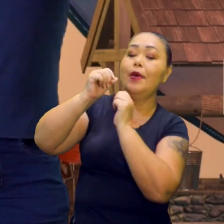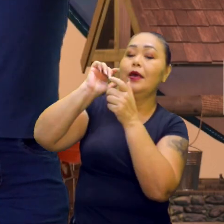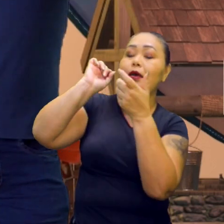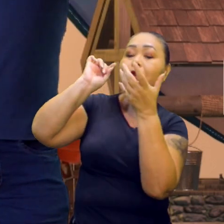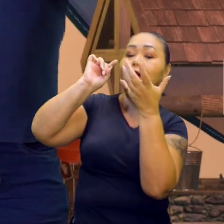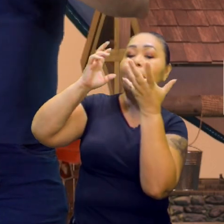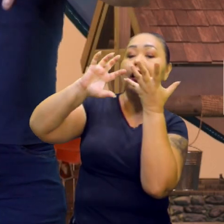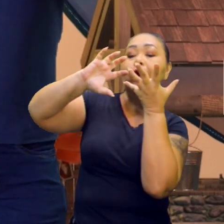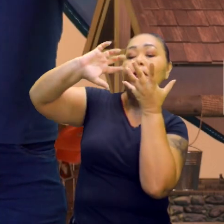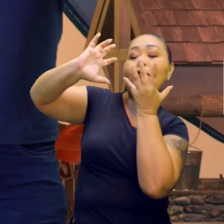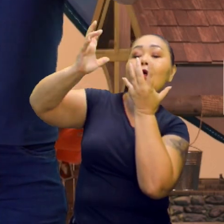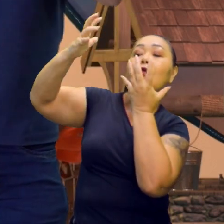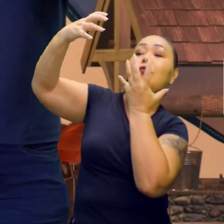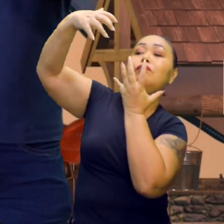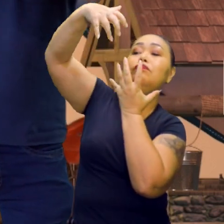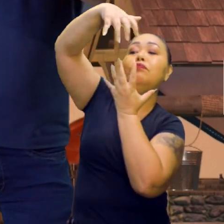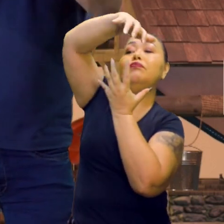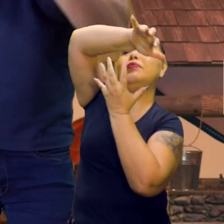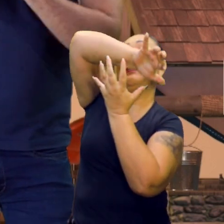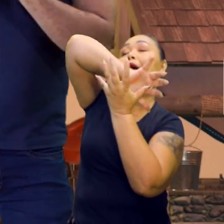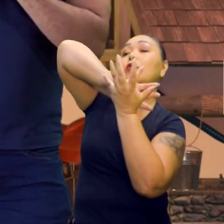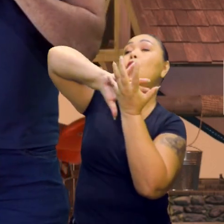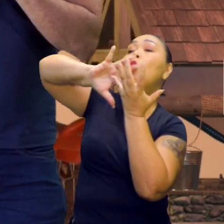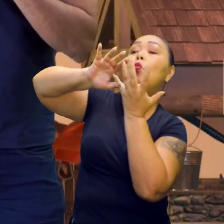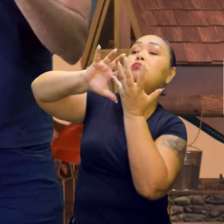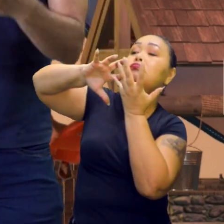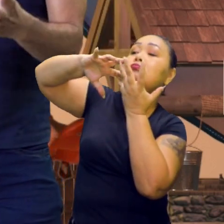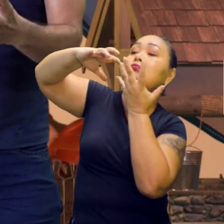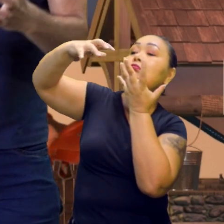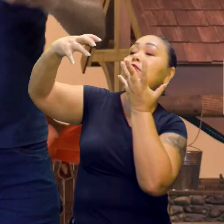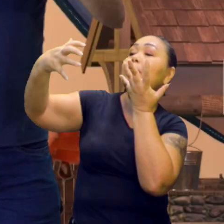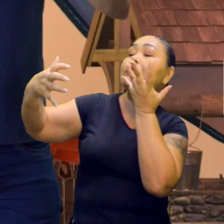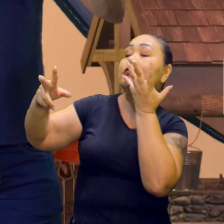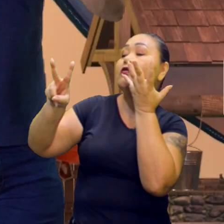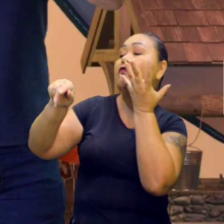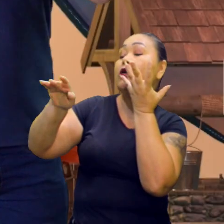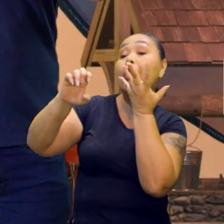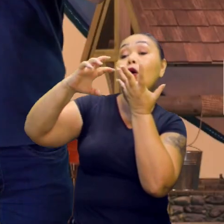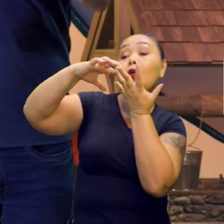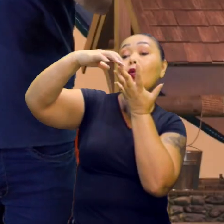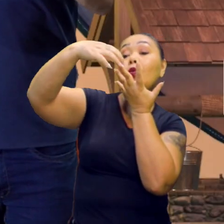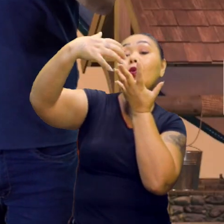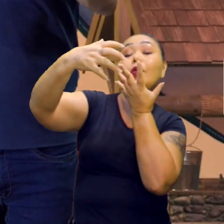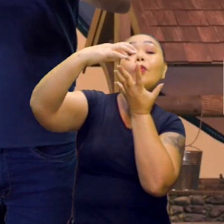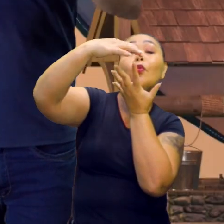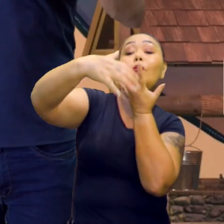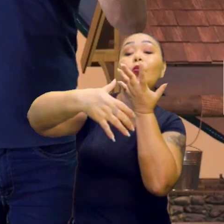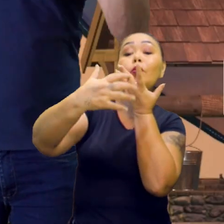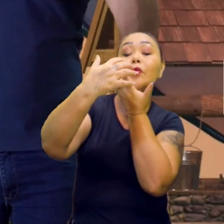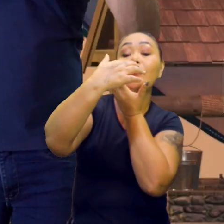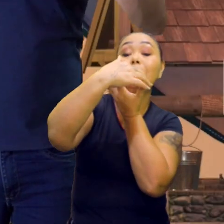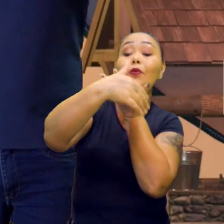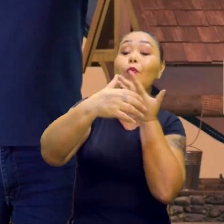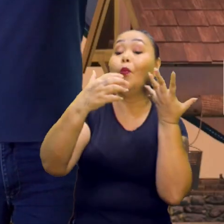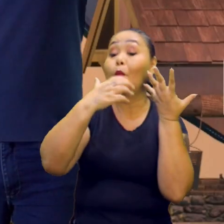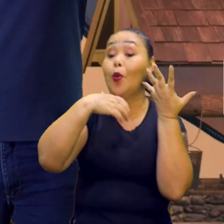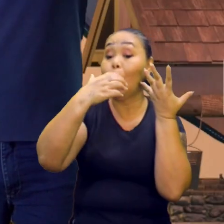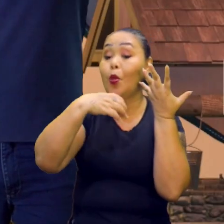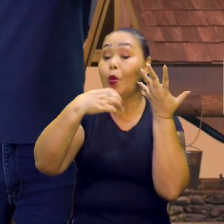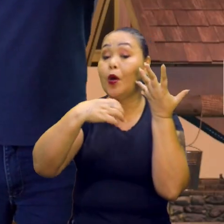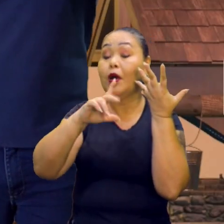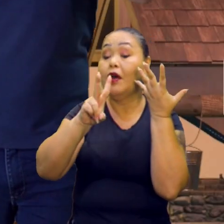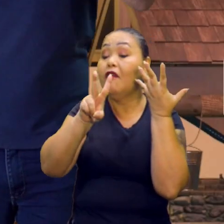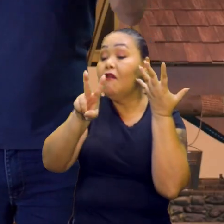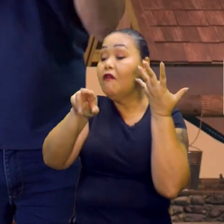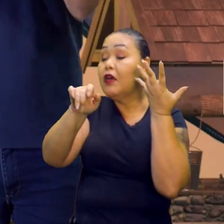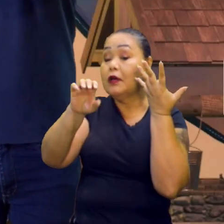você vai formar quantos galhos são vegetativos e quantos galhos são produtivos. Vegetativo é porque nós